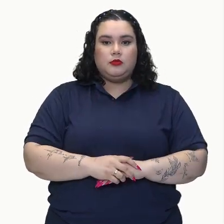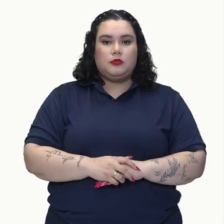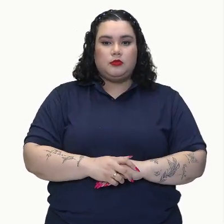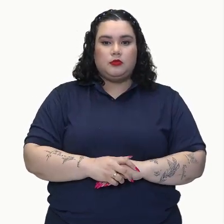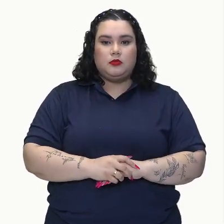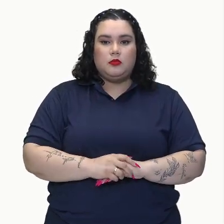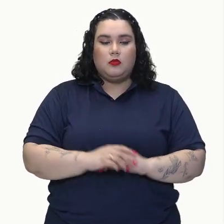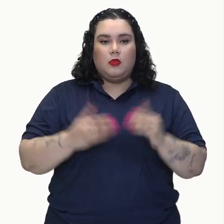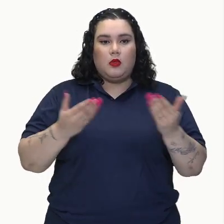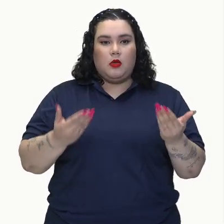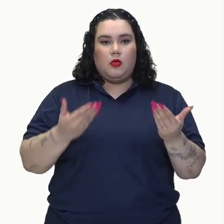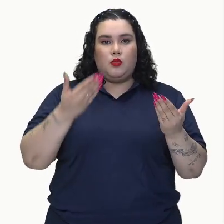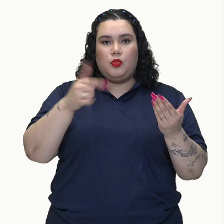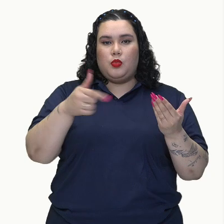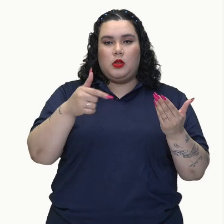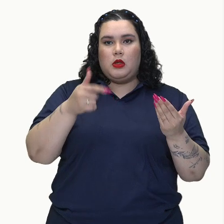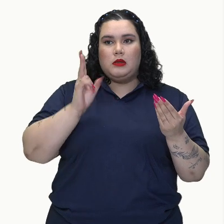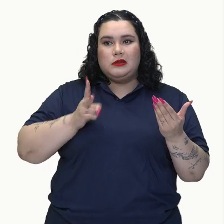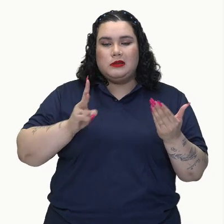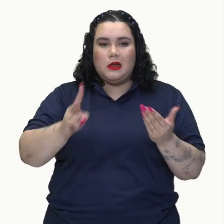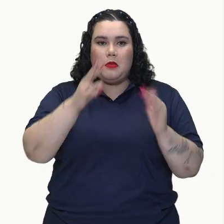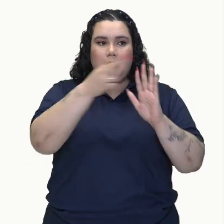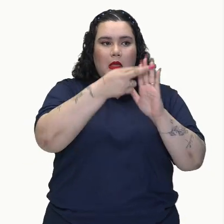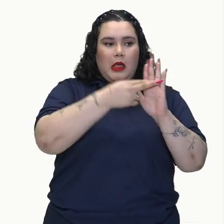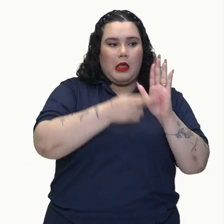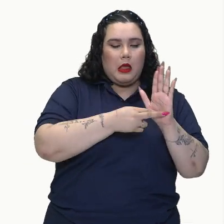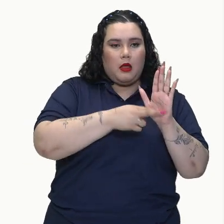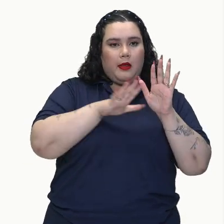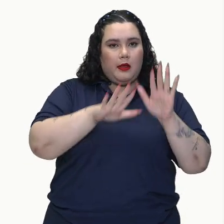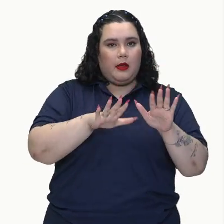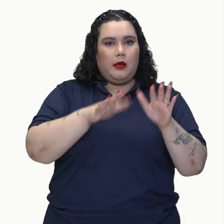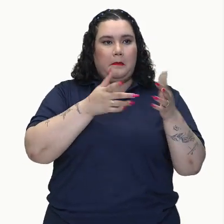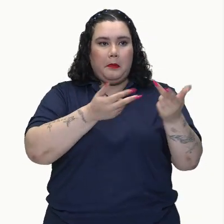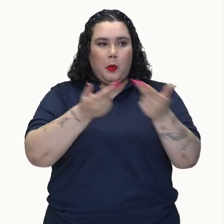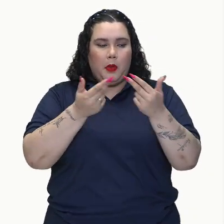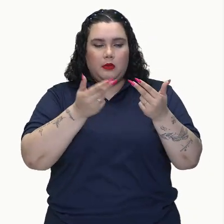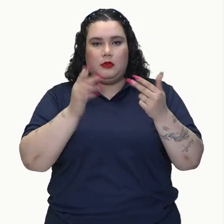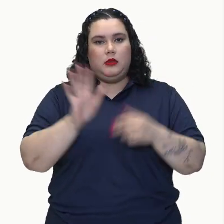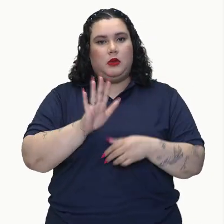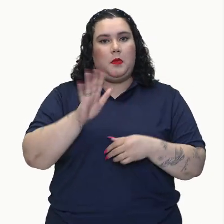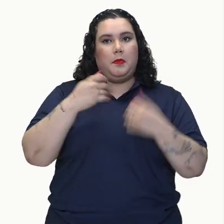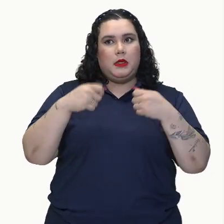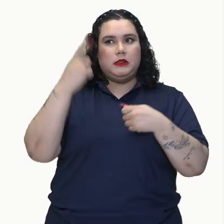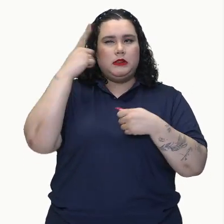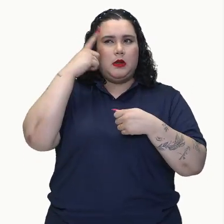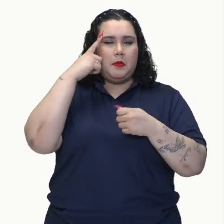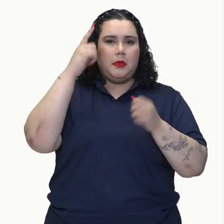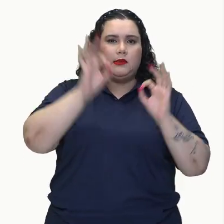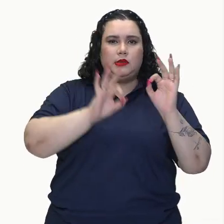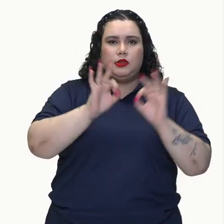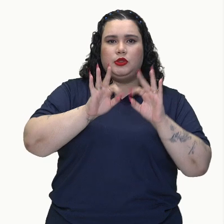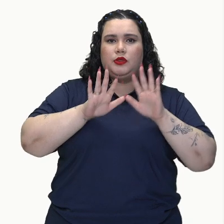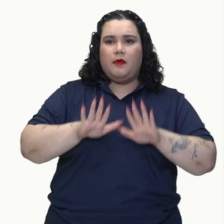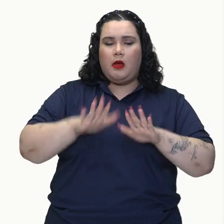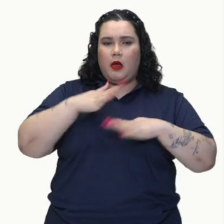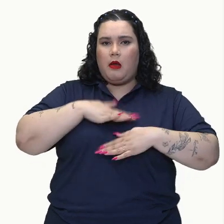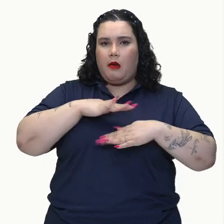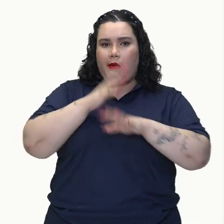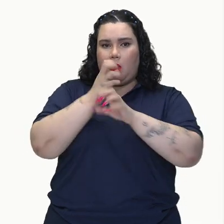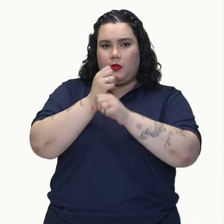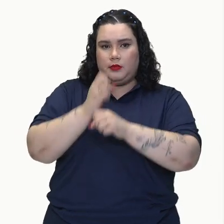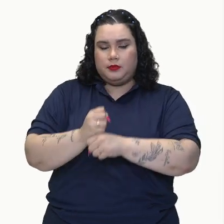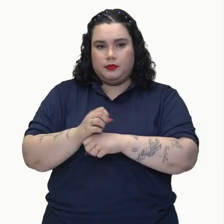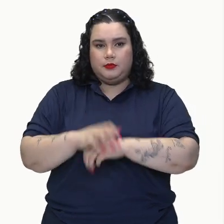eu não vou ter sempre a mesma regrinha. Então, eu vou ter que pensar e ir fazendo as operações com calma. Vamos pensar aqui na letra